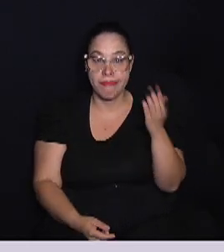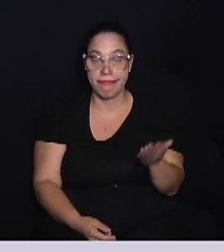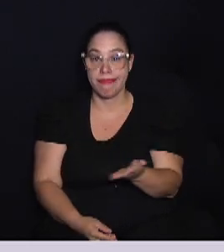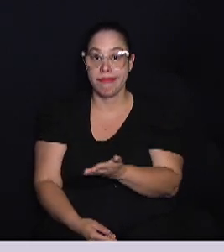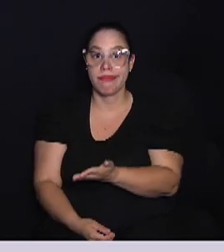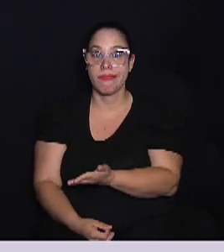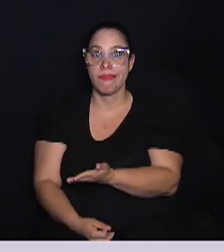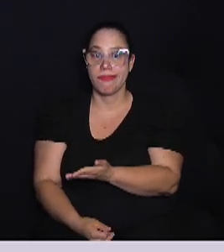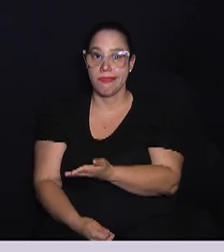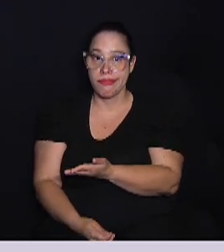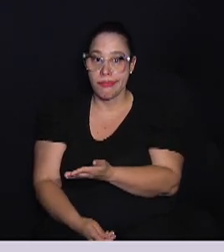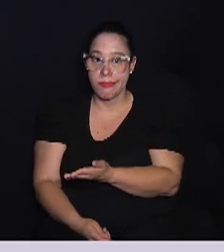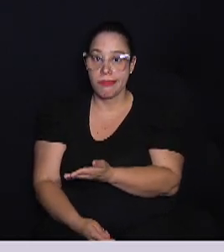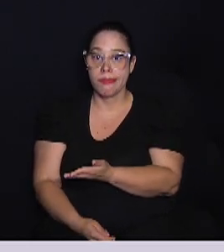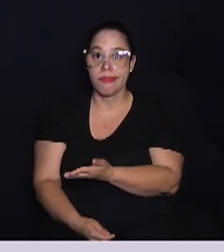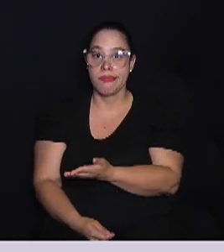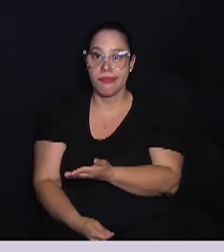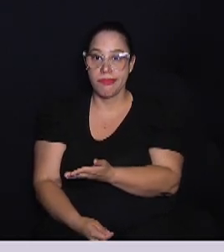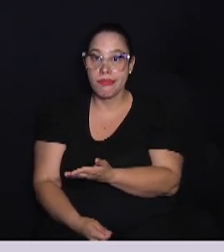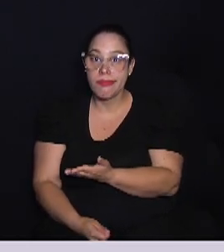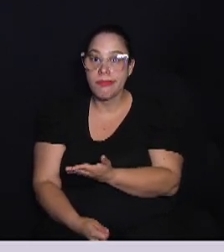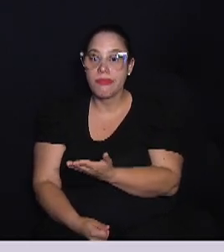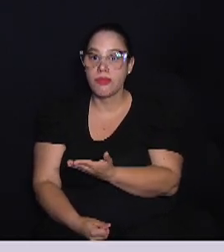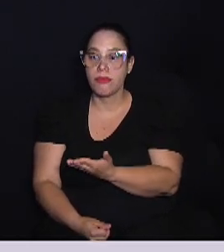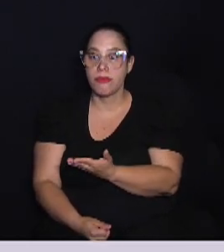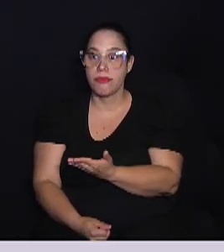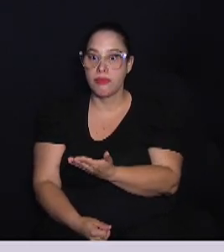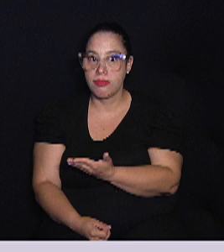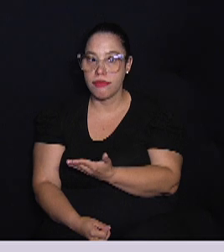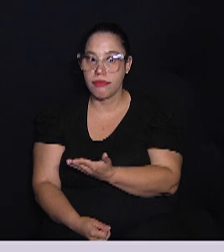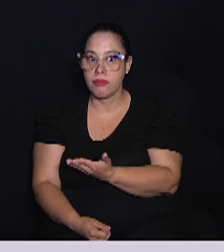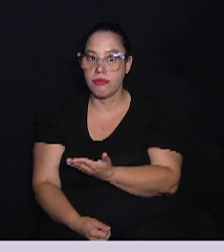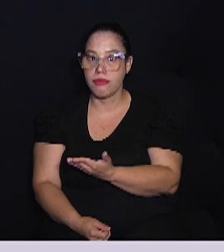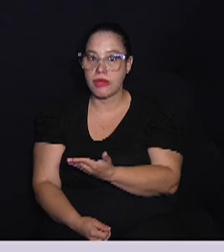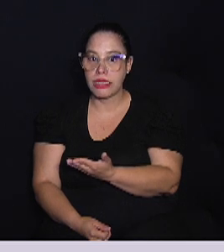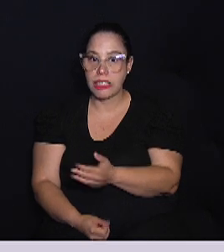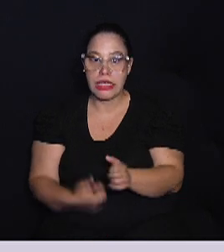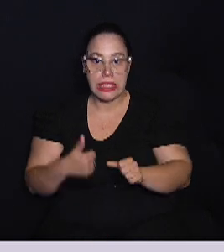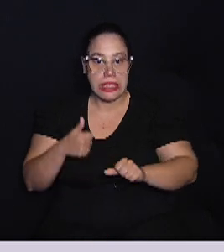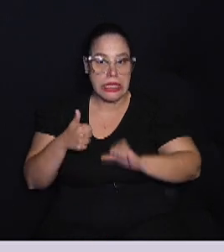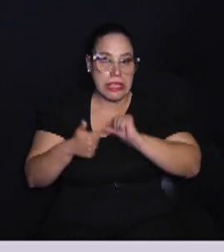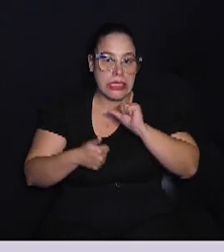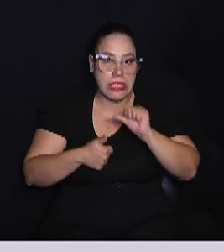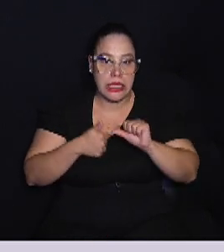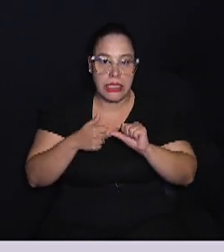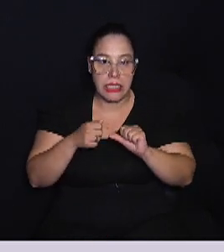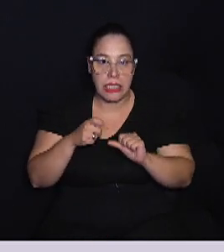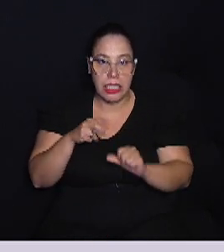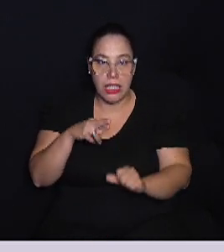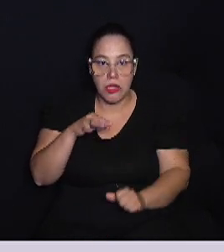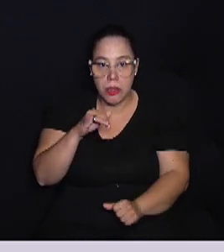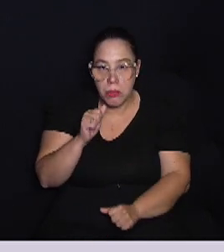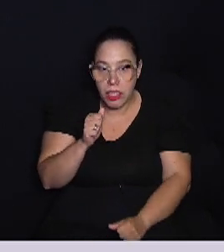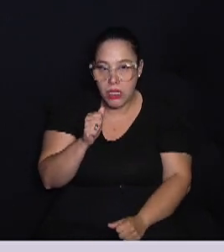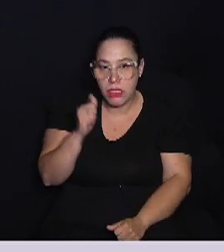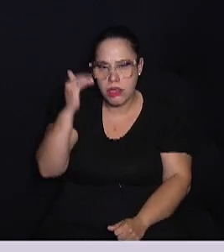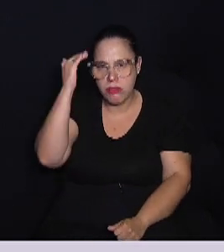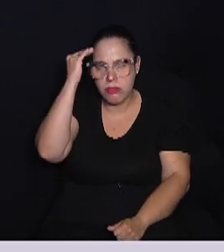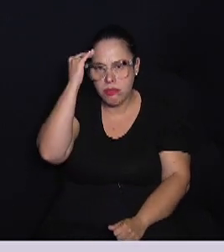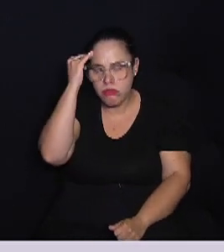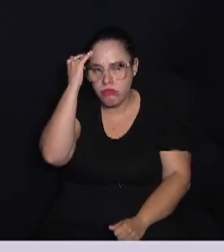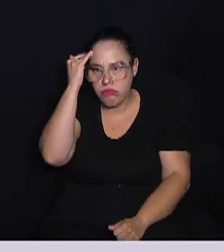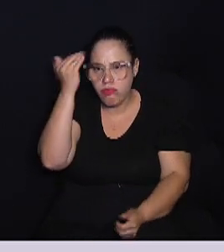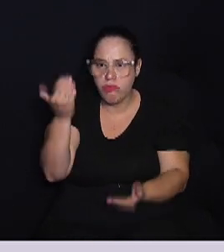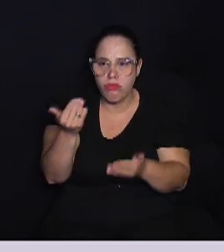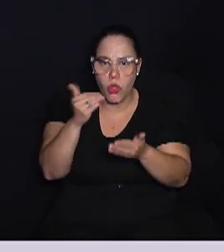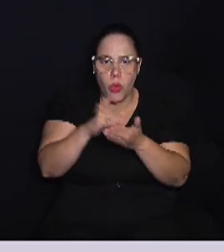por déficit B12, existe demência por alteração da tireoide, que são reversíveis. Tem demência frontotemporal, tem demência que vem junto